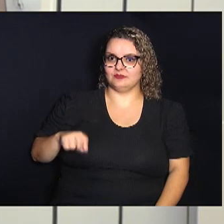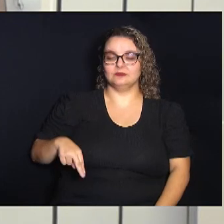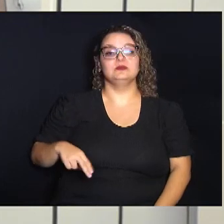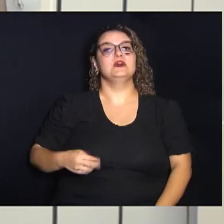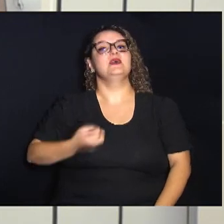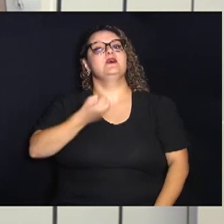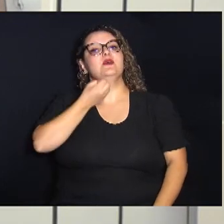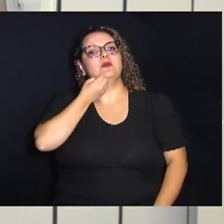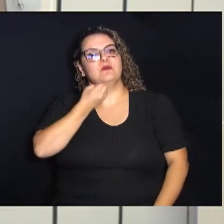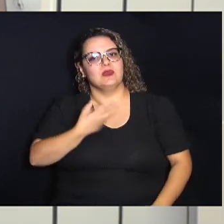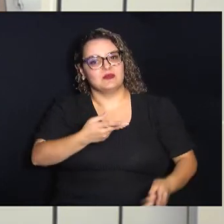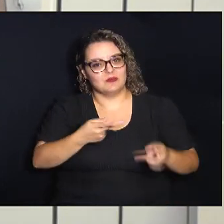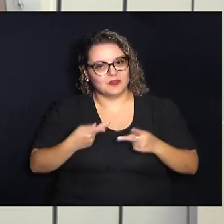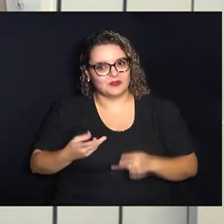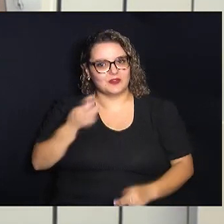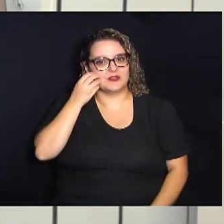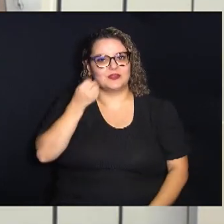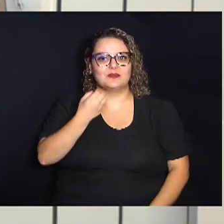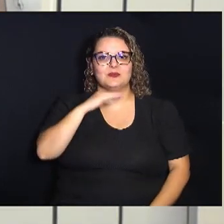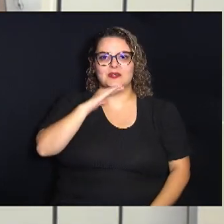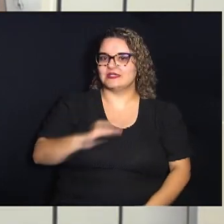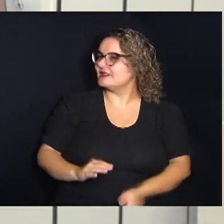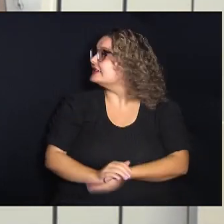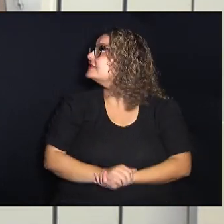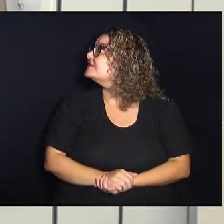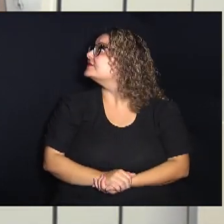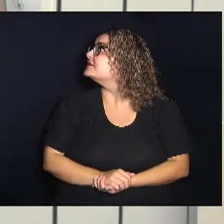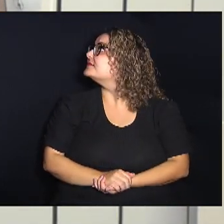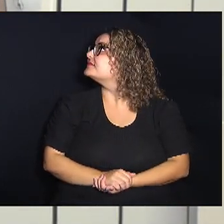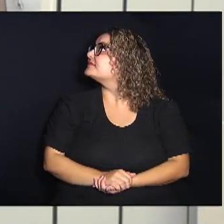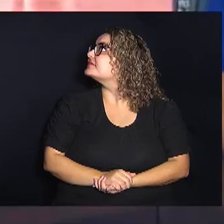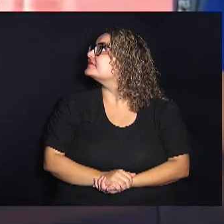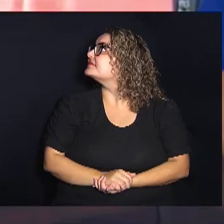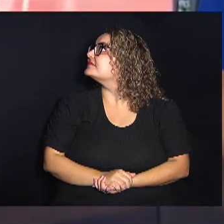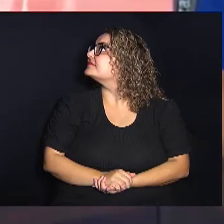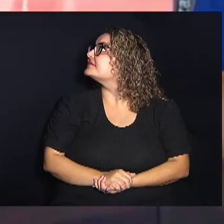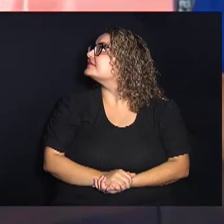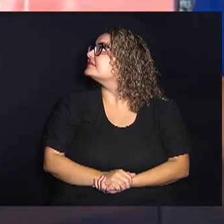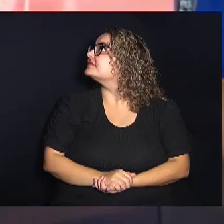seja bem-vindo e boa tarde.